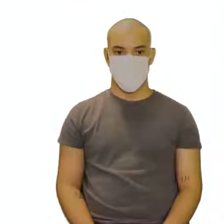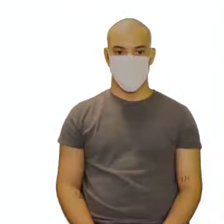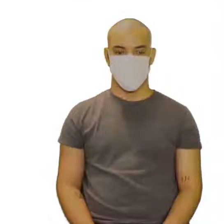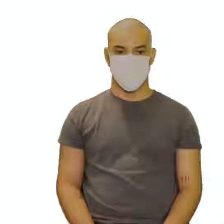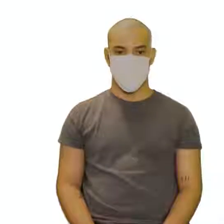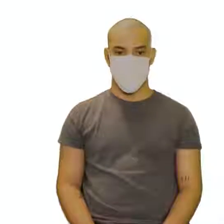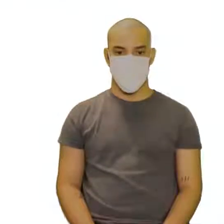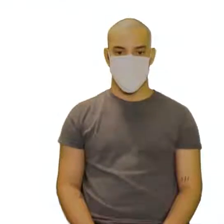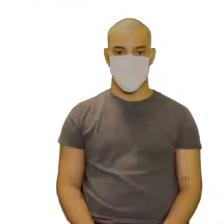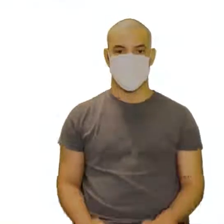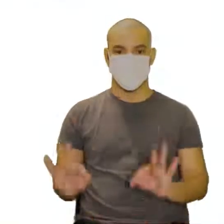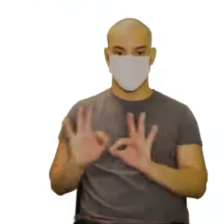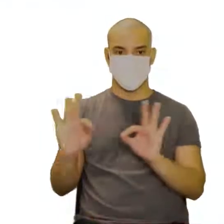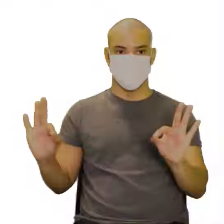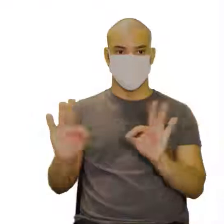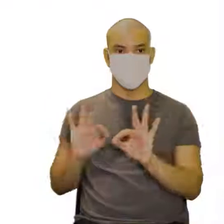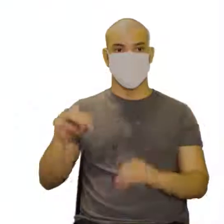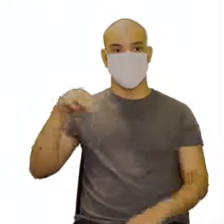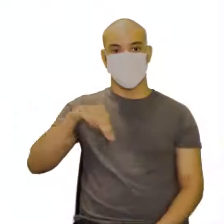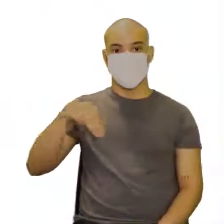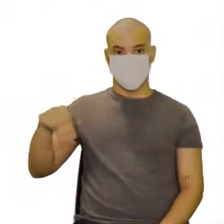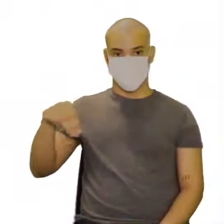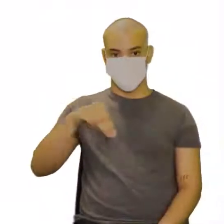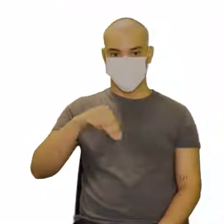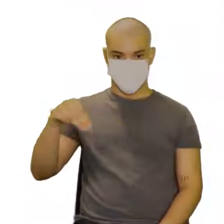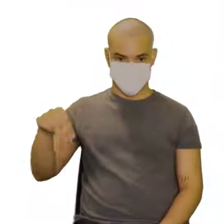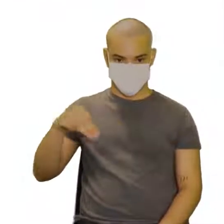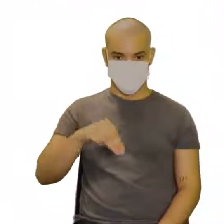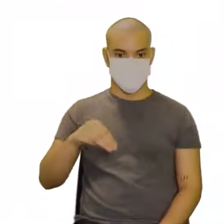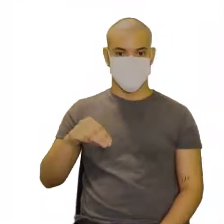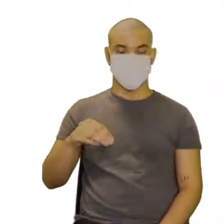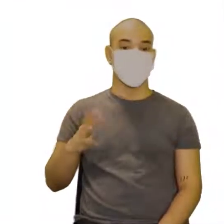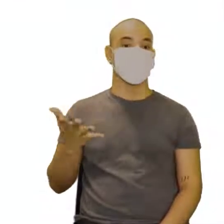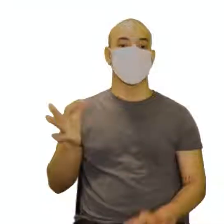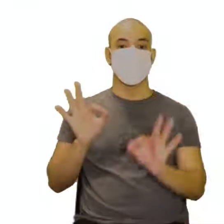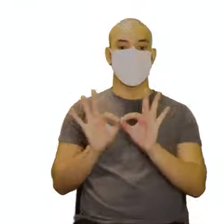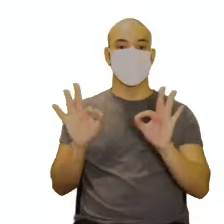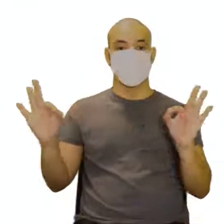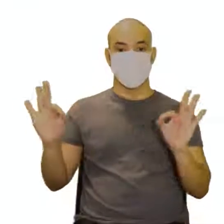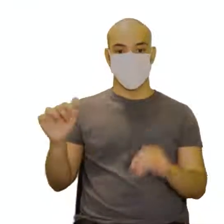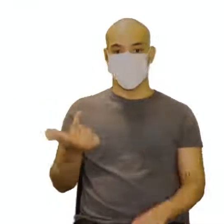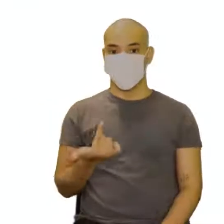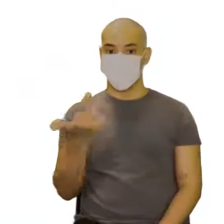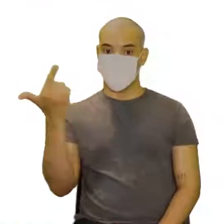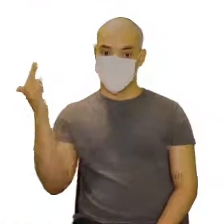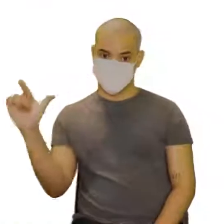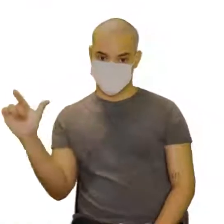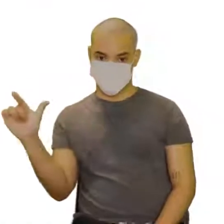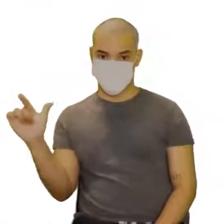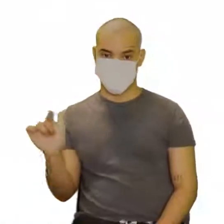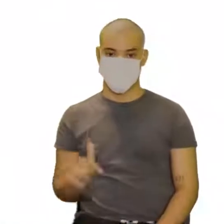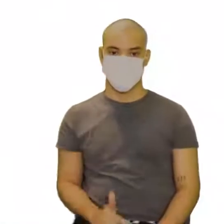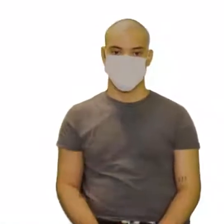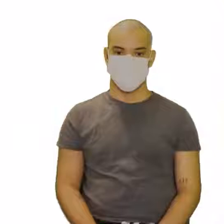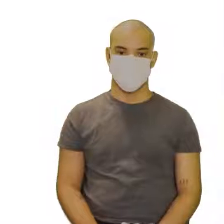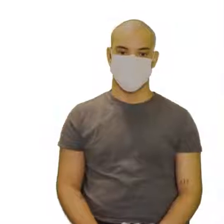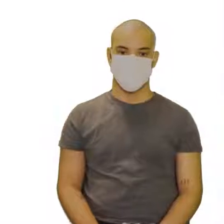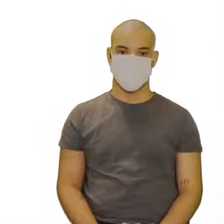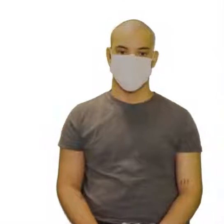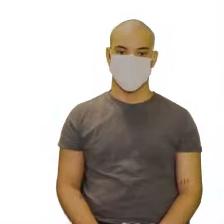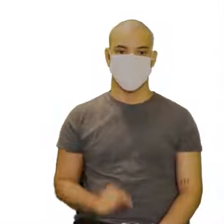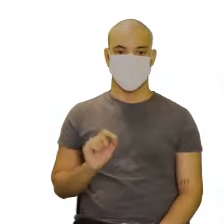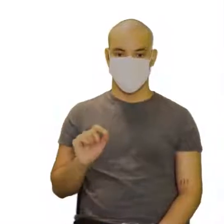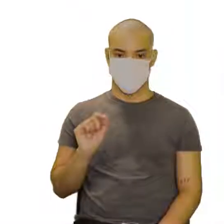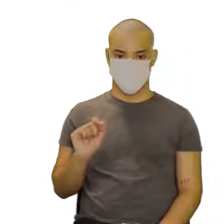Então, aqui é 2 milímetros. E a distância de separação com a outra placa, eu vou colocar mais para cá, por exemplo, é o